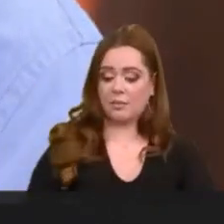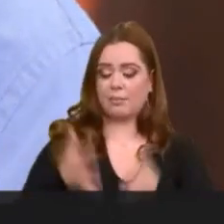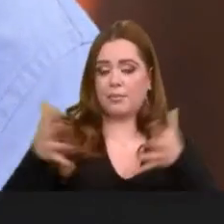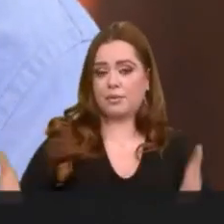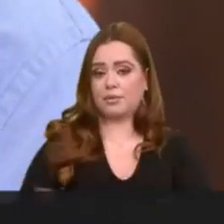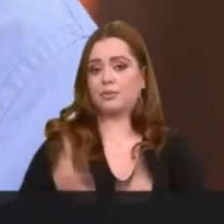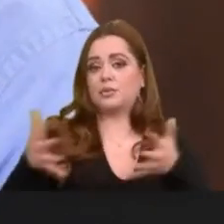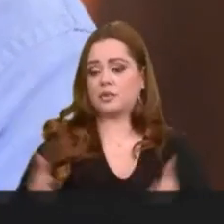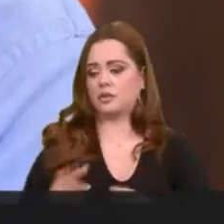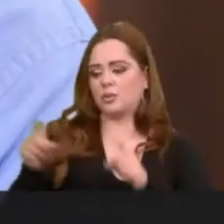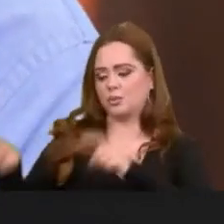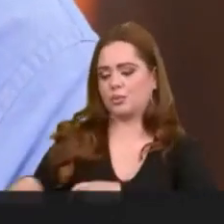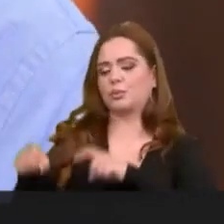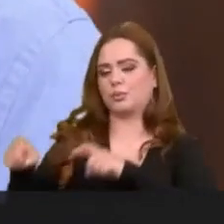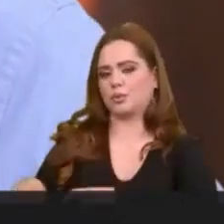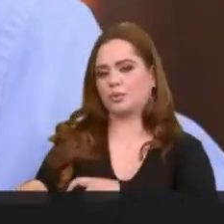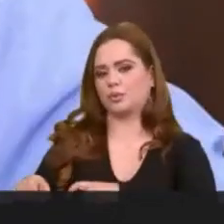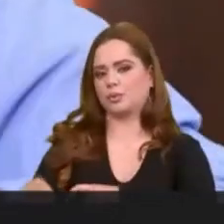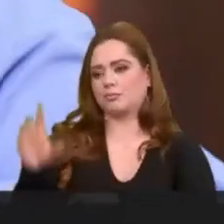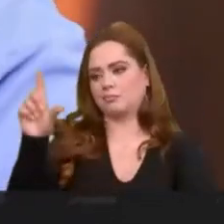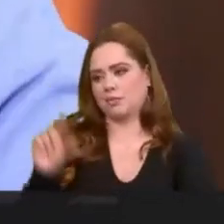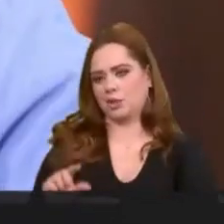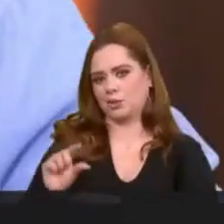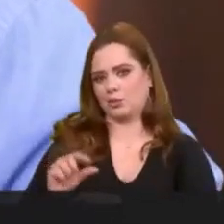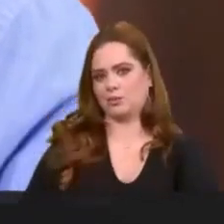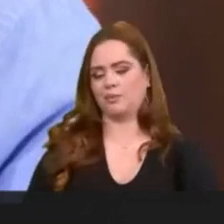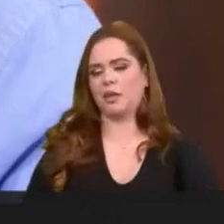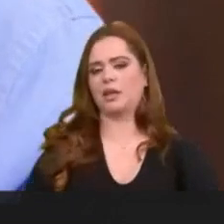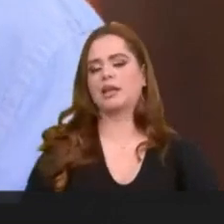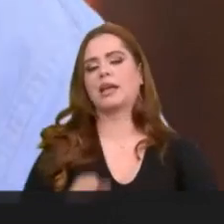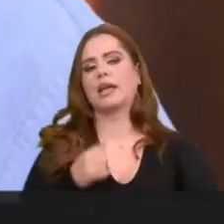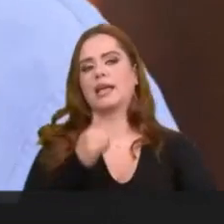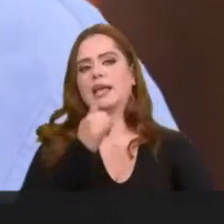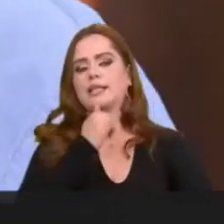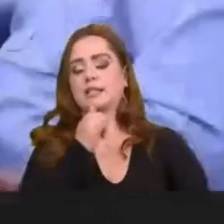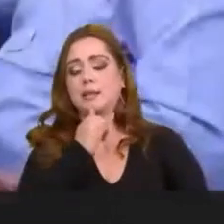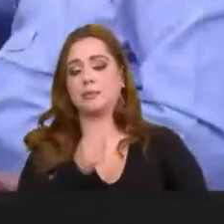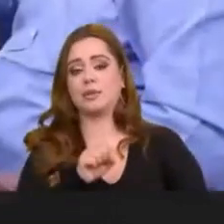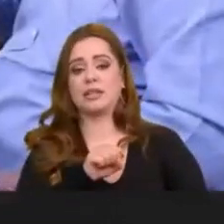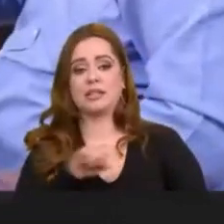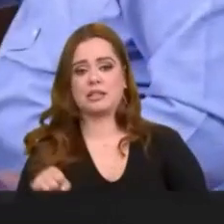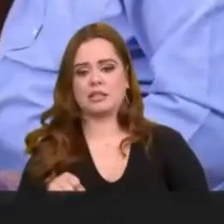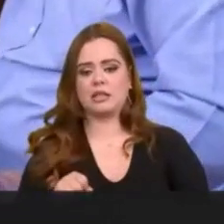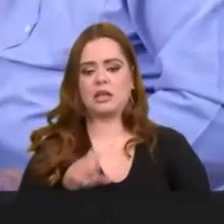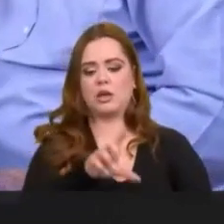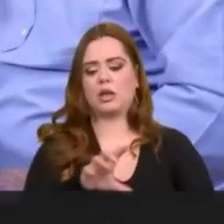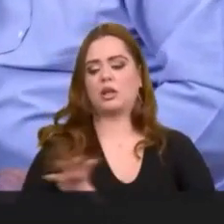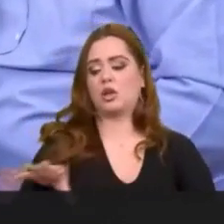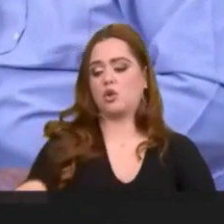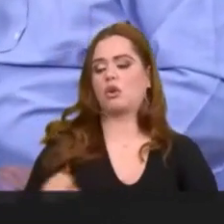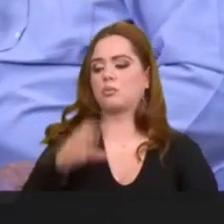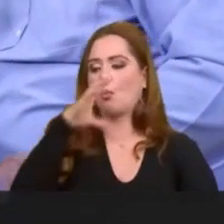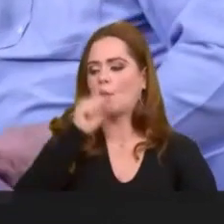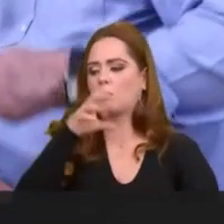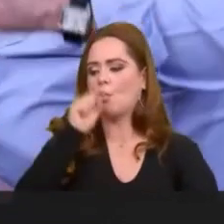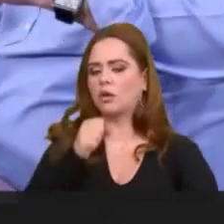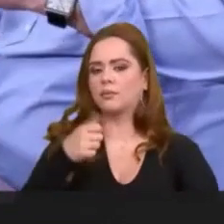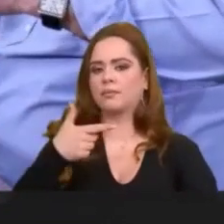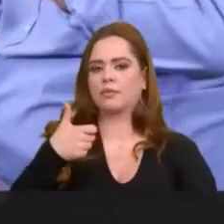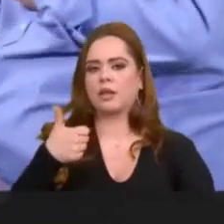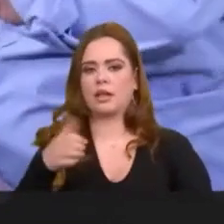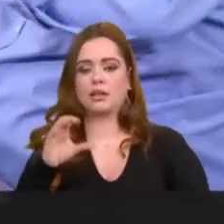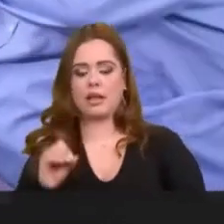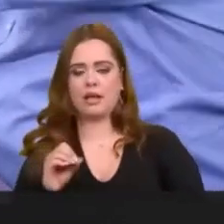produtor ou seja se ele colhe 10 laranja pode colher 20 se ele tira de uma vaquinha 3 litro de leite